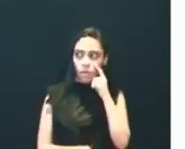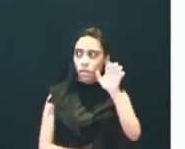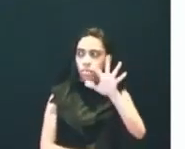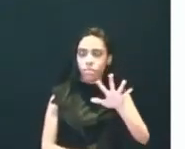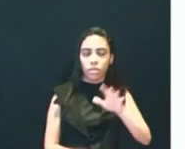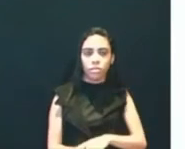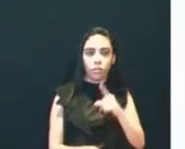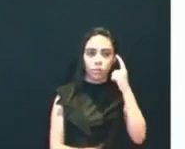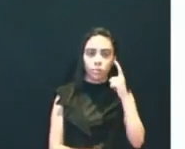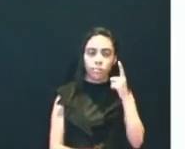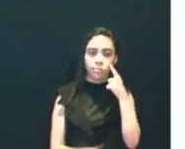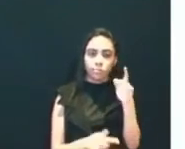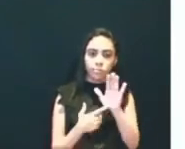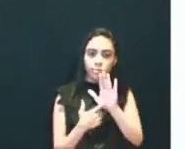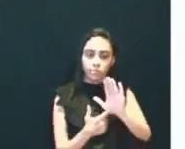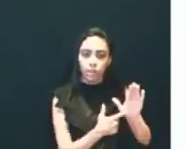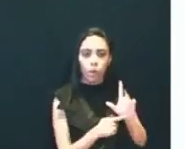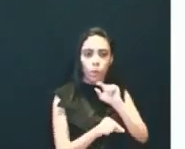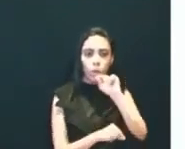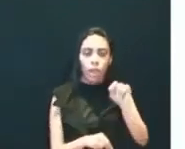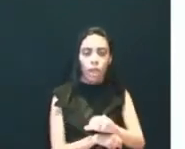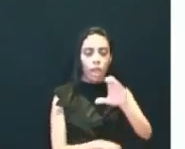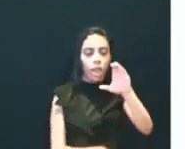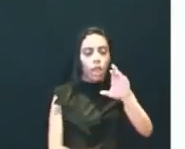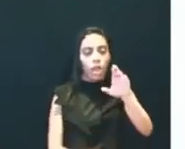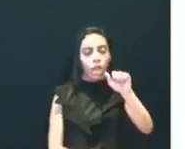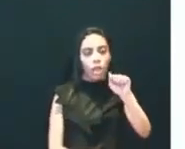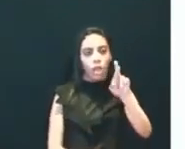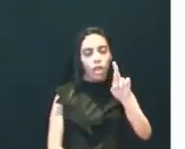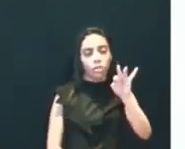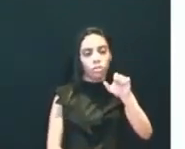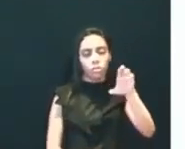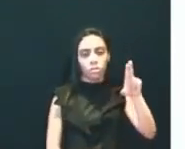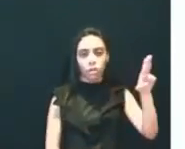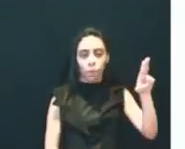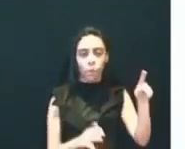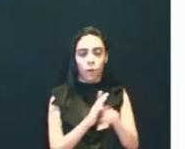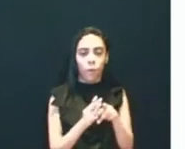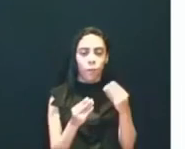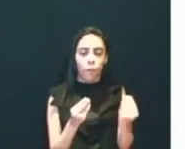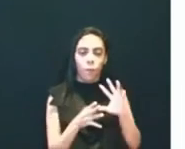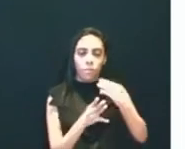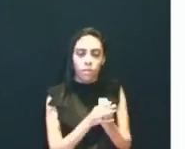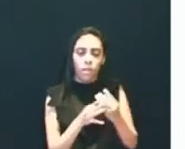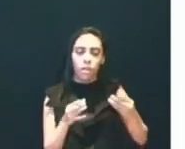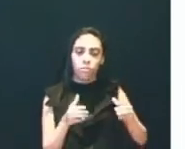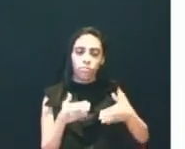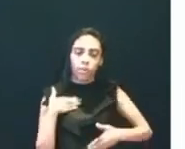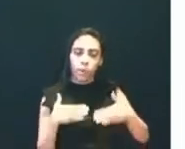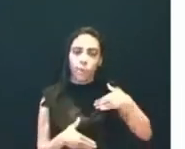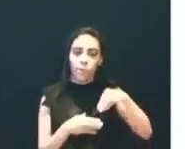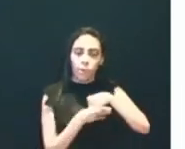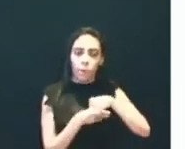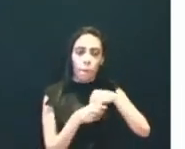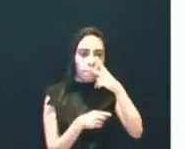do CAR-T-cell, né, que é essa terapia celular de receptor da célula. Então, é uma